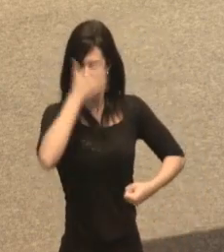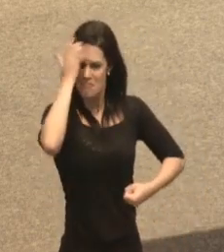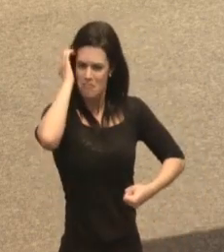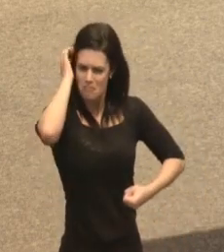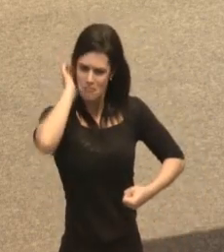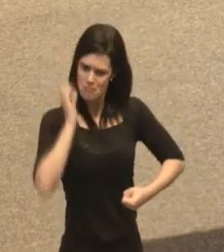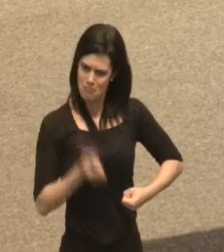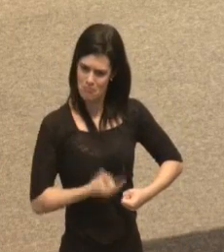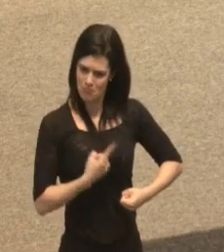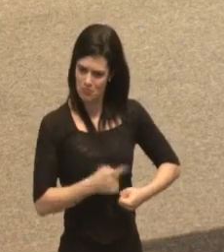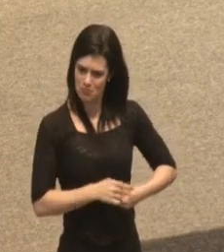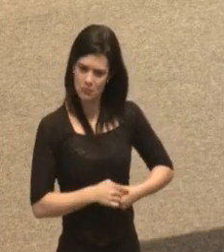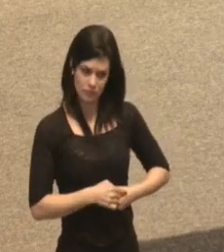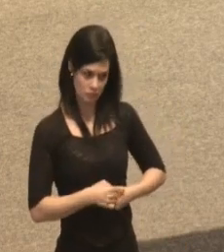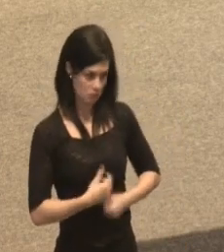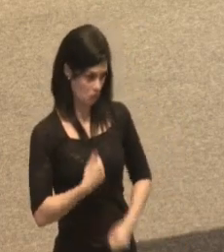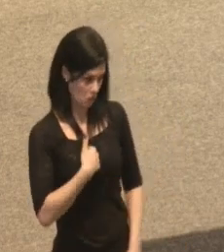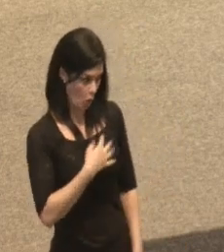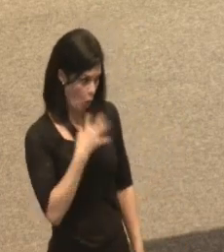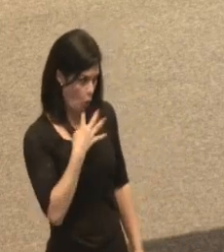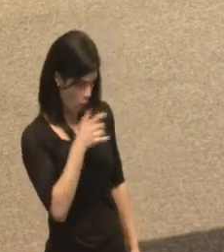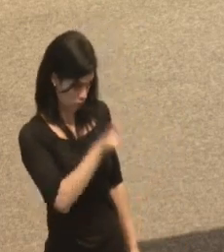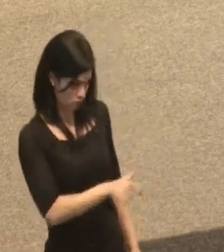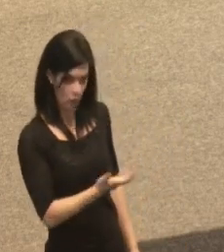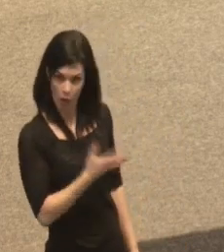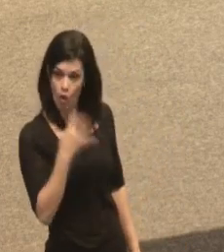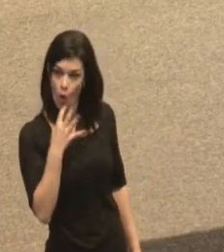e o recado é que ele queria me conhecer.